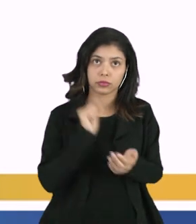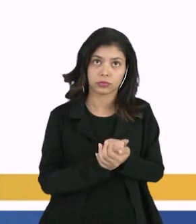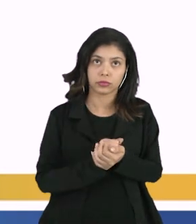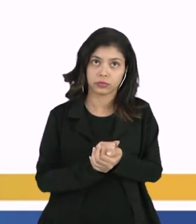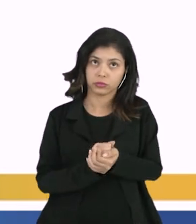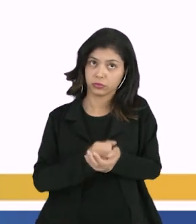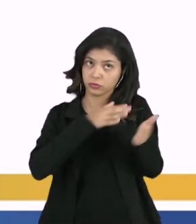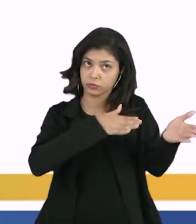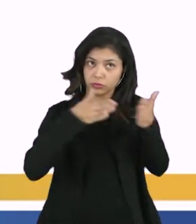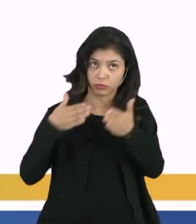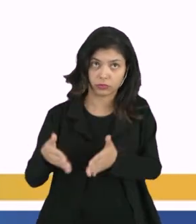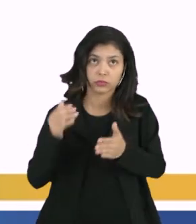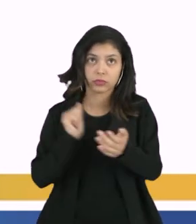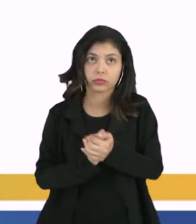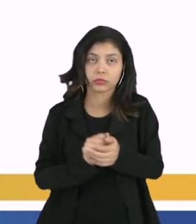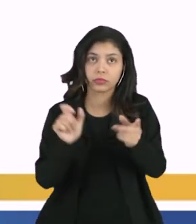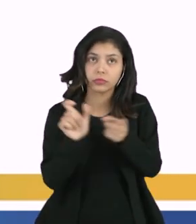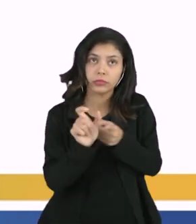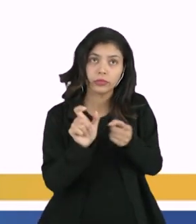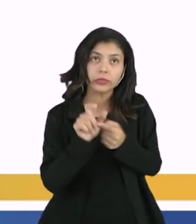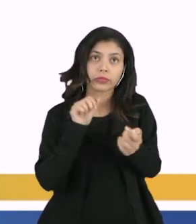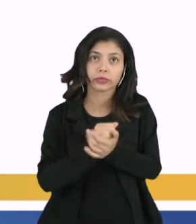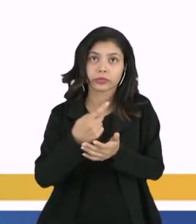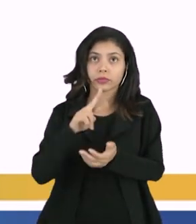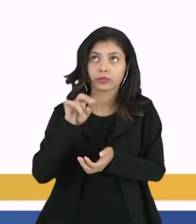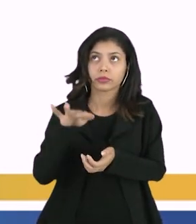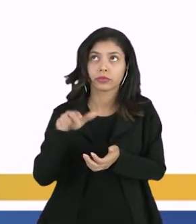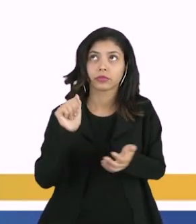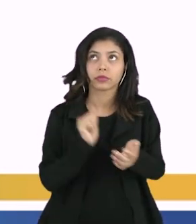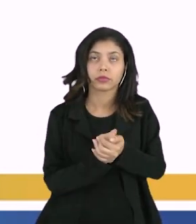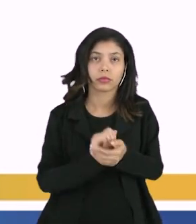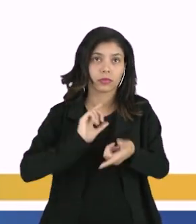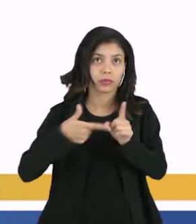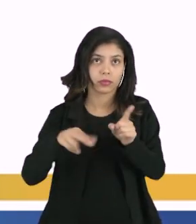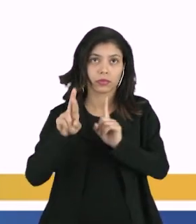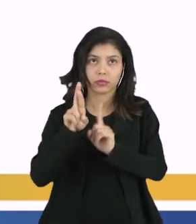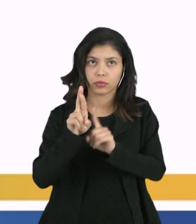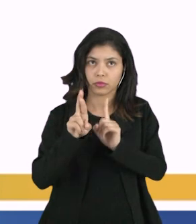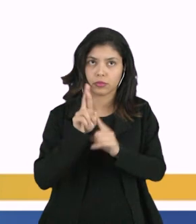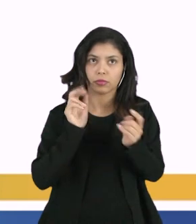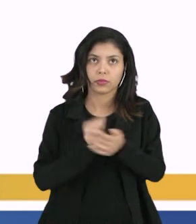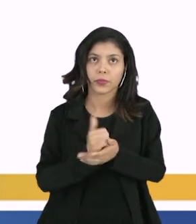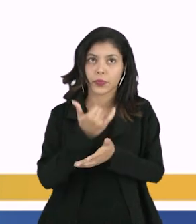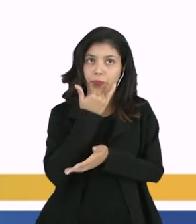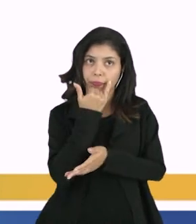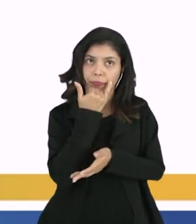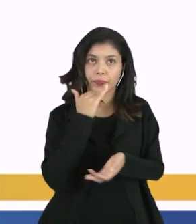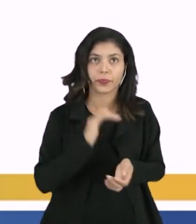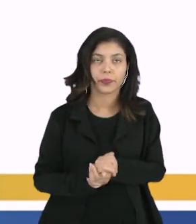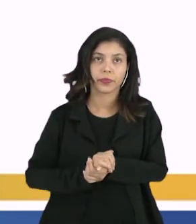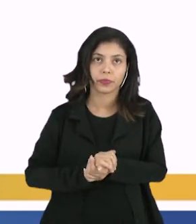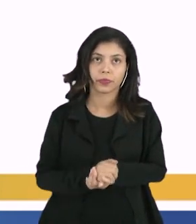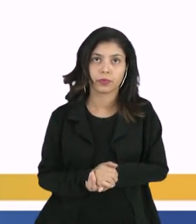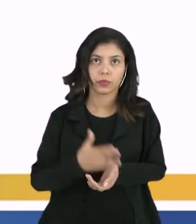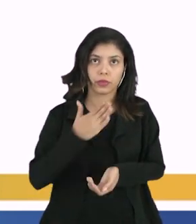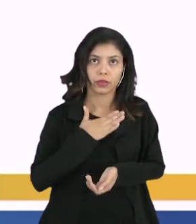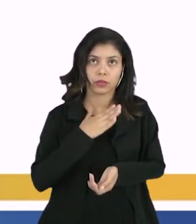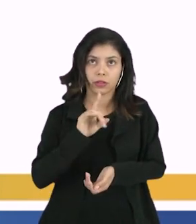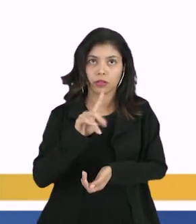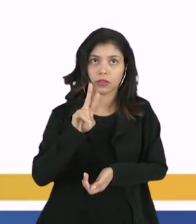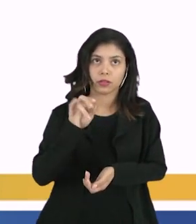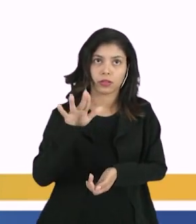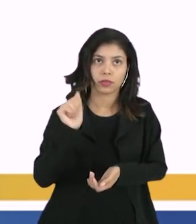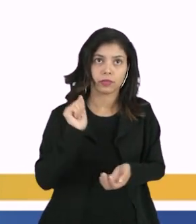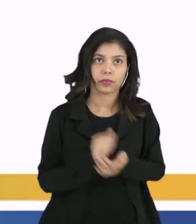uma parte da palavra primitiva, neste caso a letra R do verbo desculpar, que seria a minha